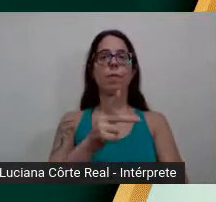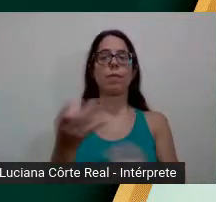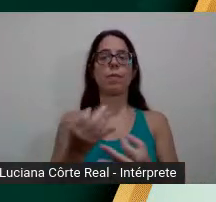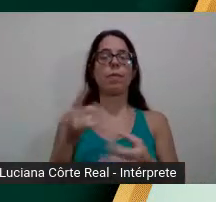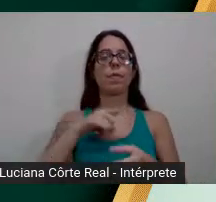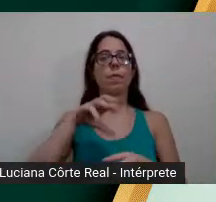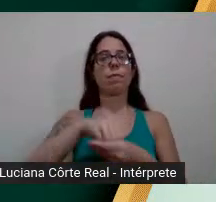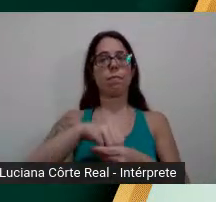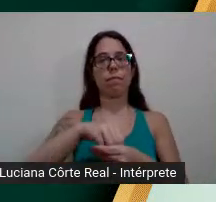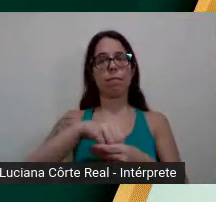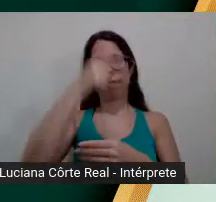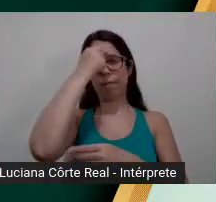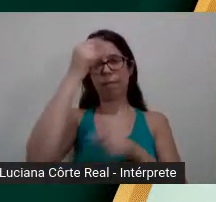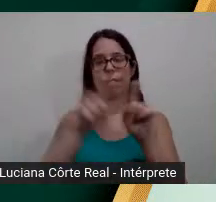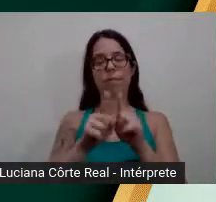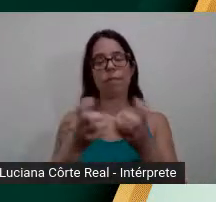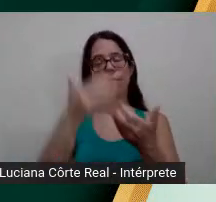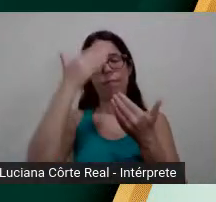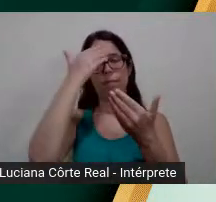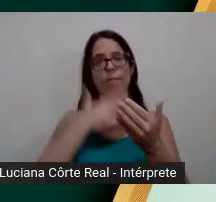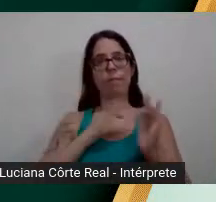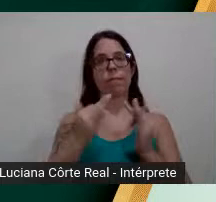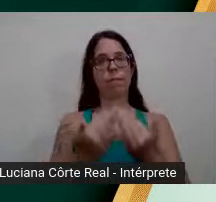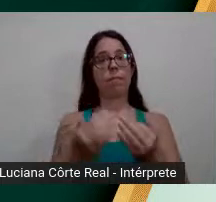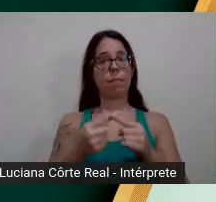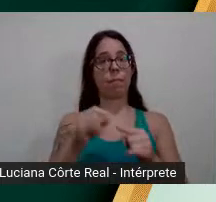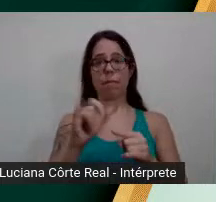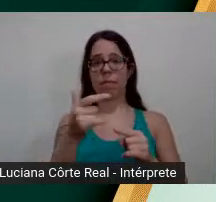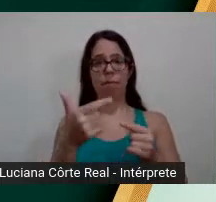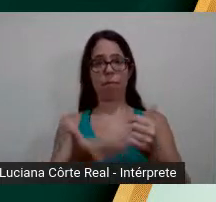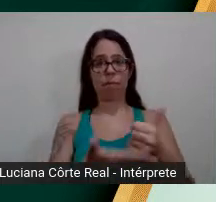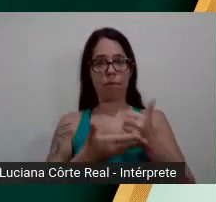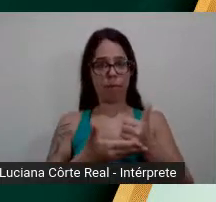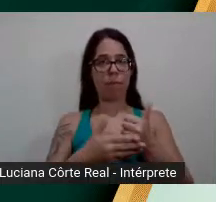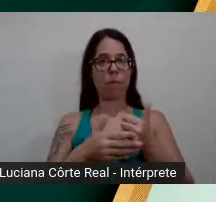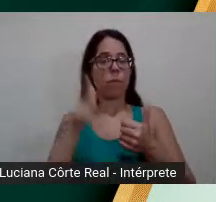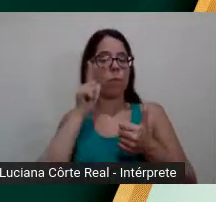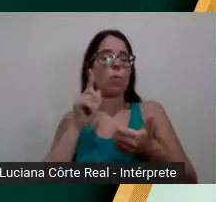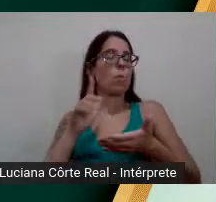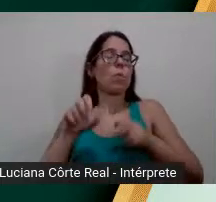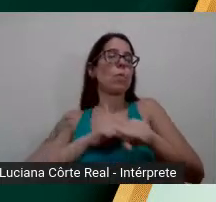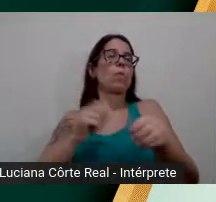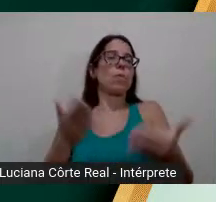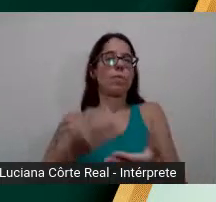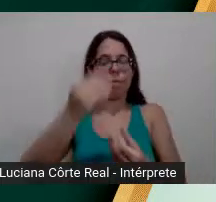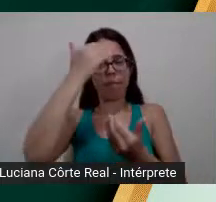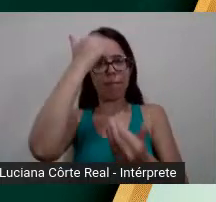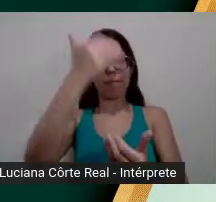à minha família, que sem ela nada disso seria possível. Muito obrigada.